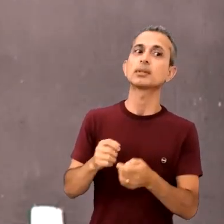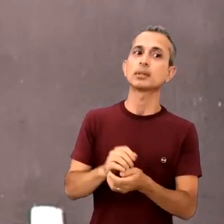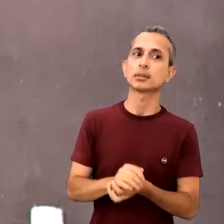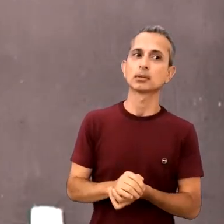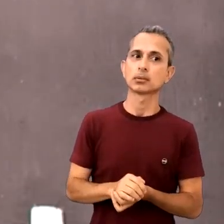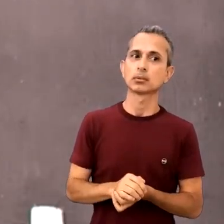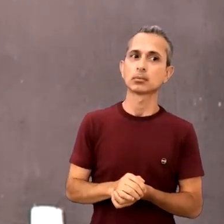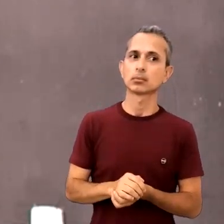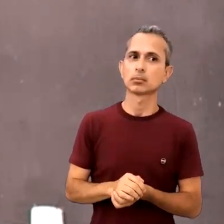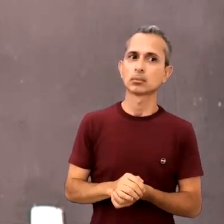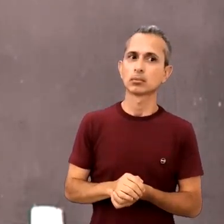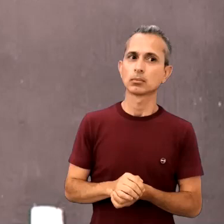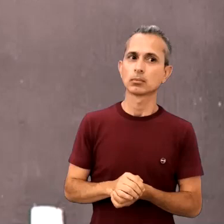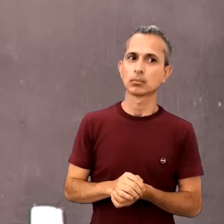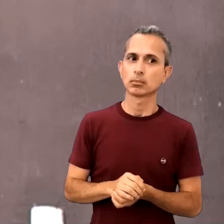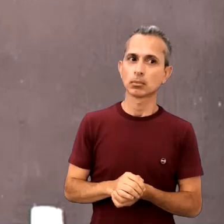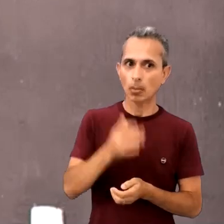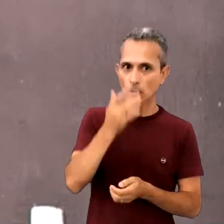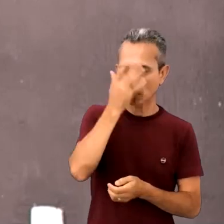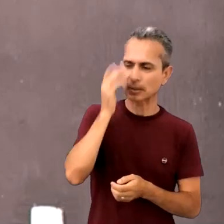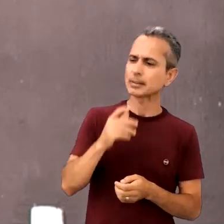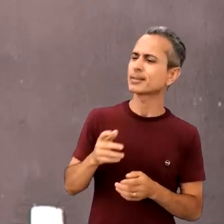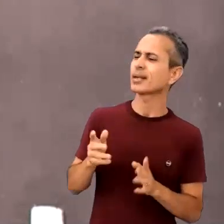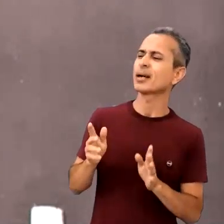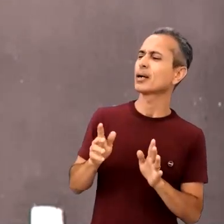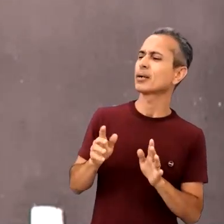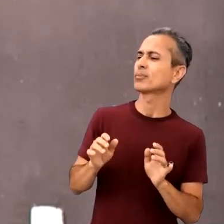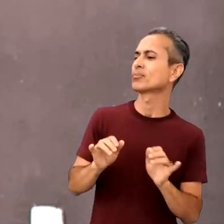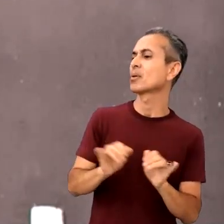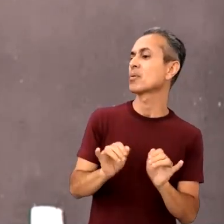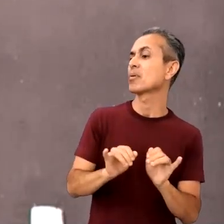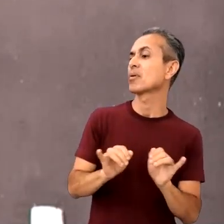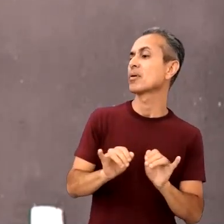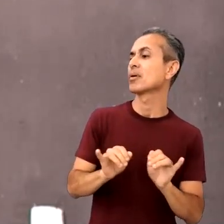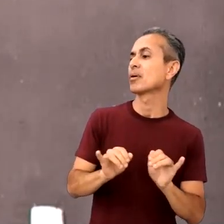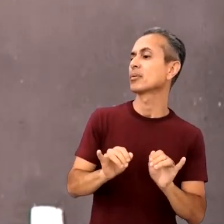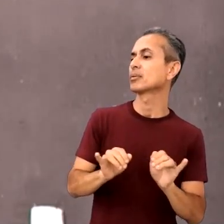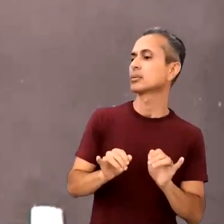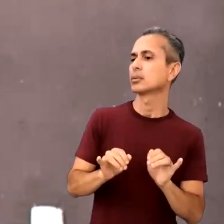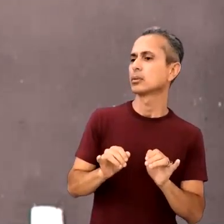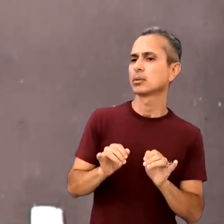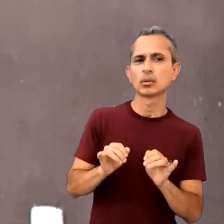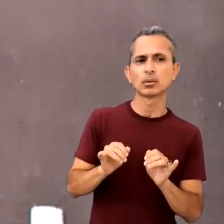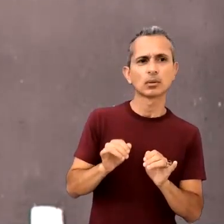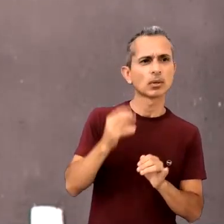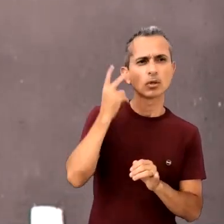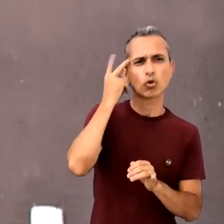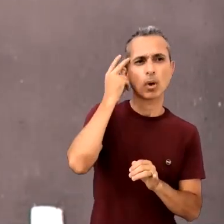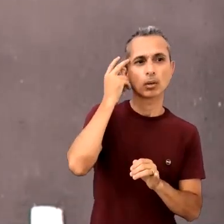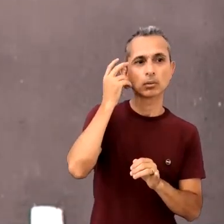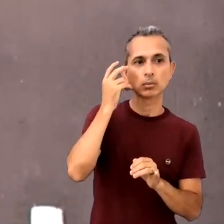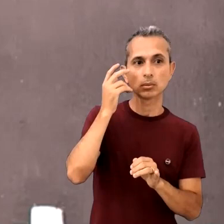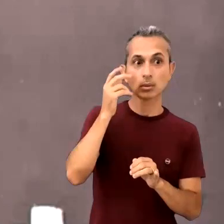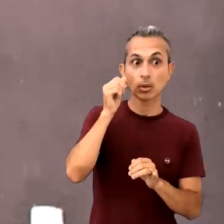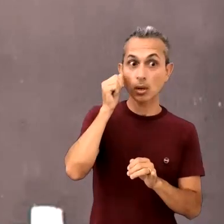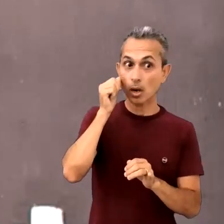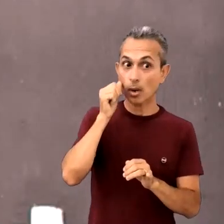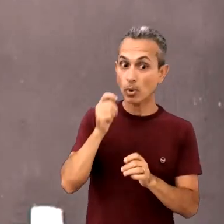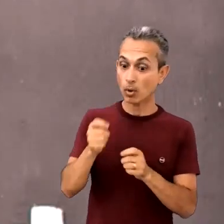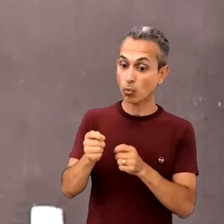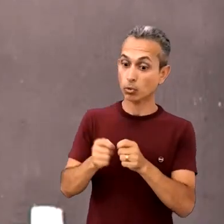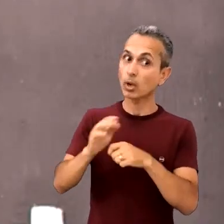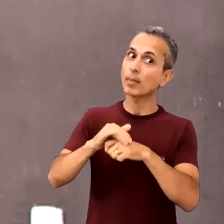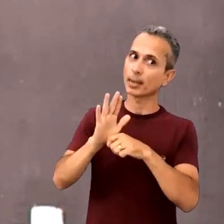isso é bobagem, isso é bobagem, isso é bobagem, isso é bobagem. E as mulheres são mais